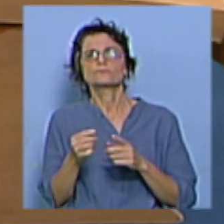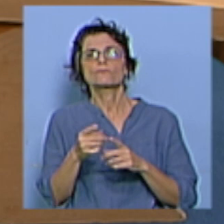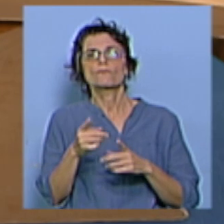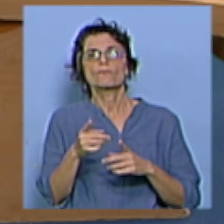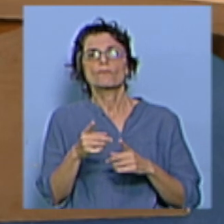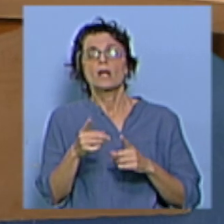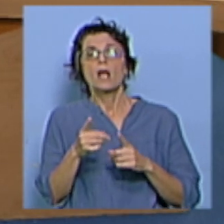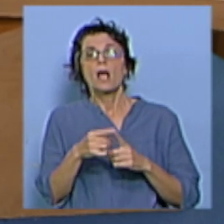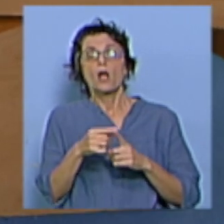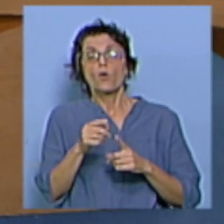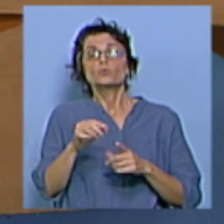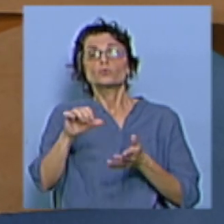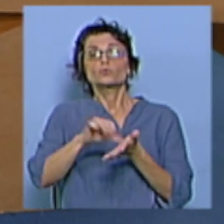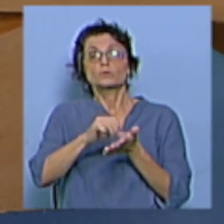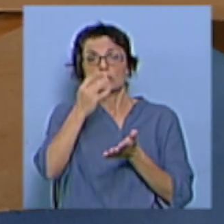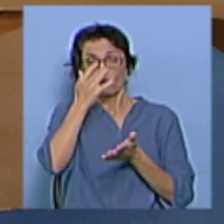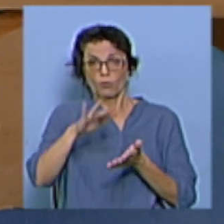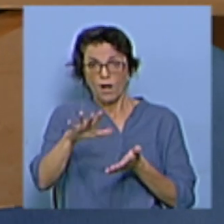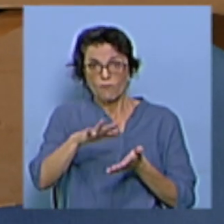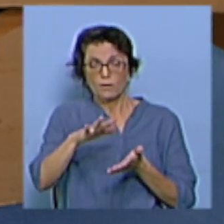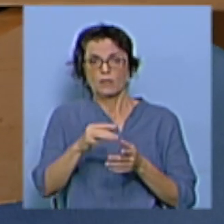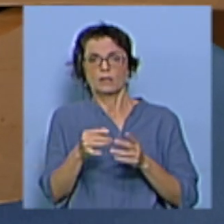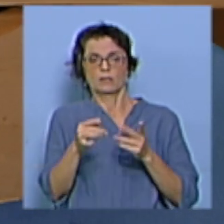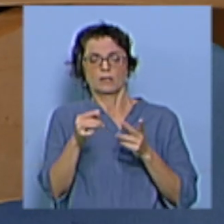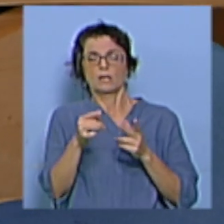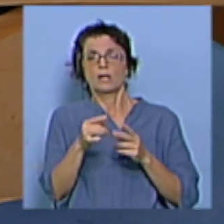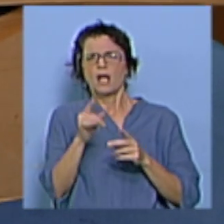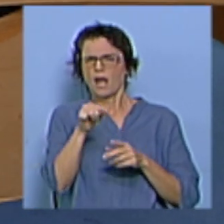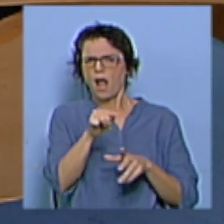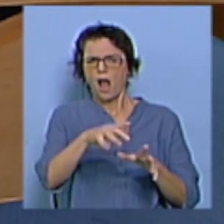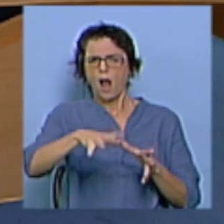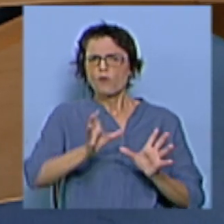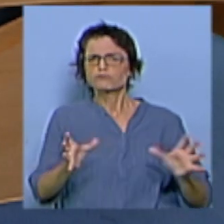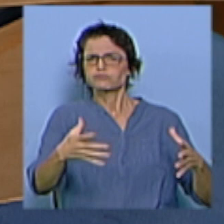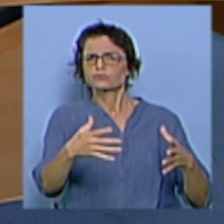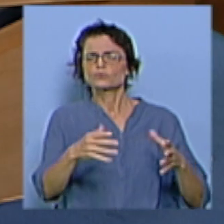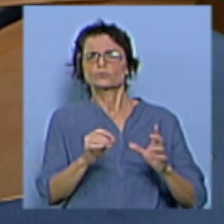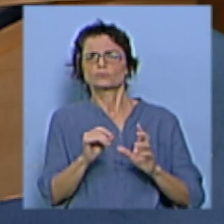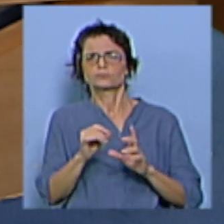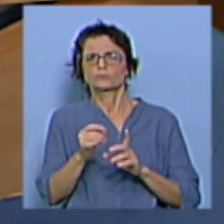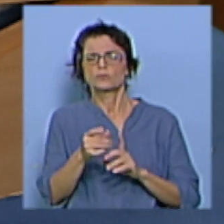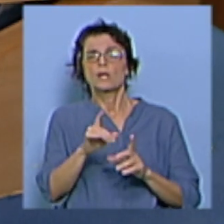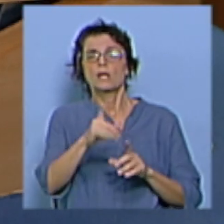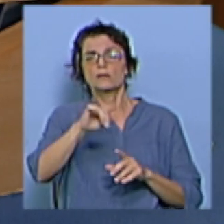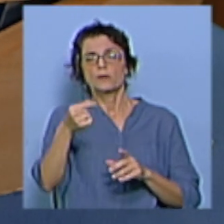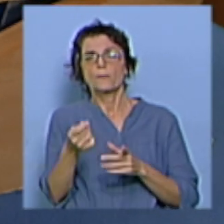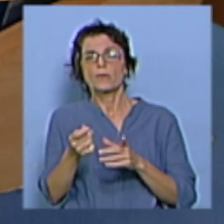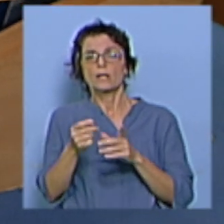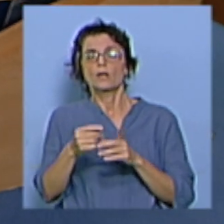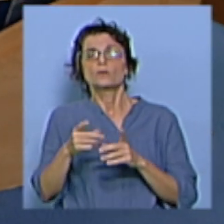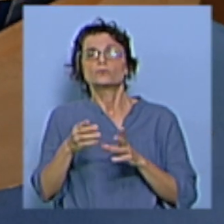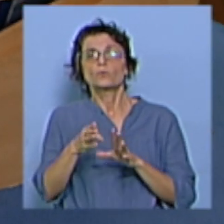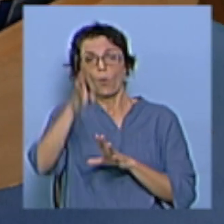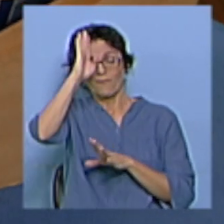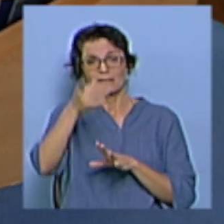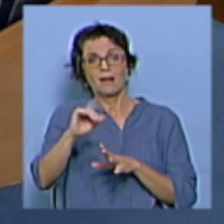República Centro-Africana, agora um contingente de 150 pessoas vai partir para o Afeganistão e estão presentes ainda também no Iraque.